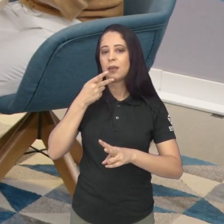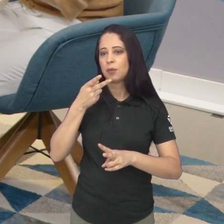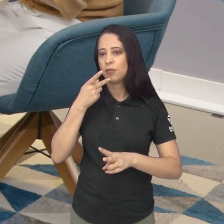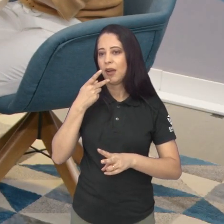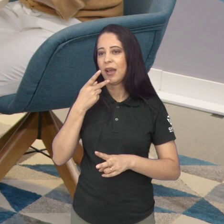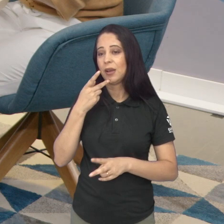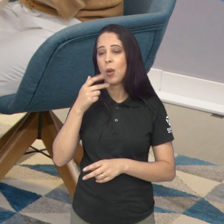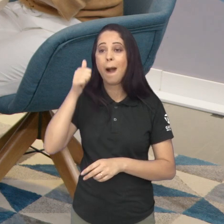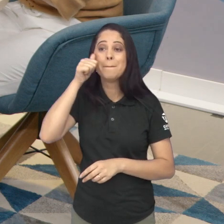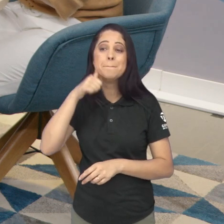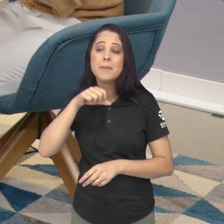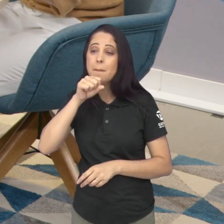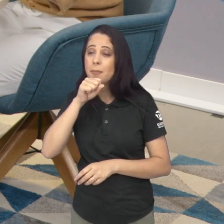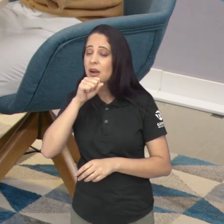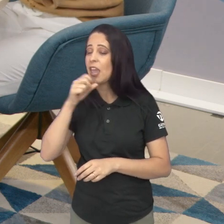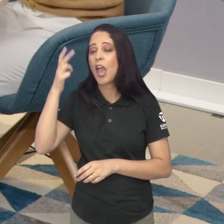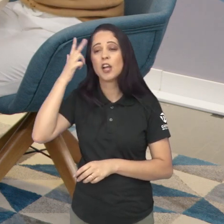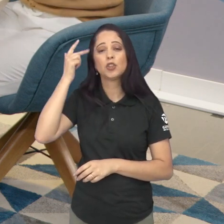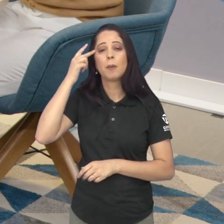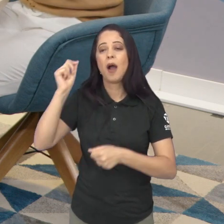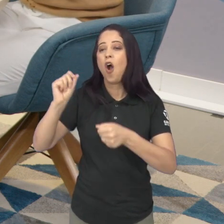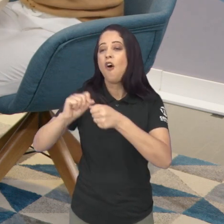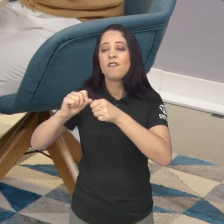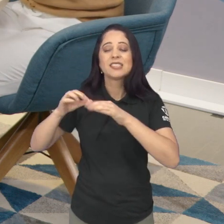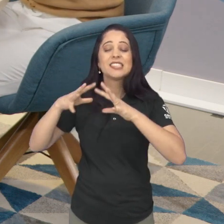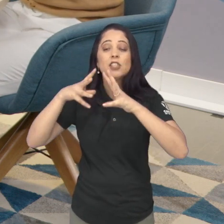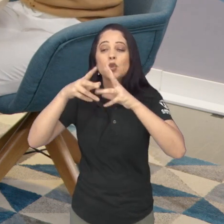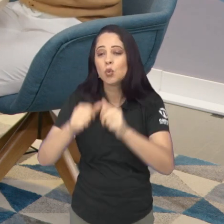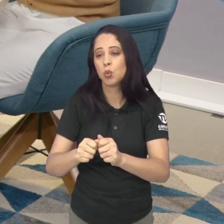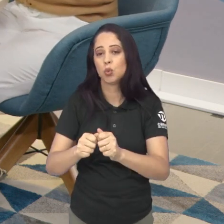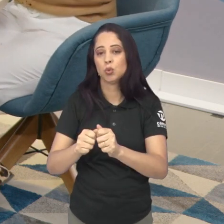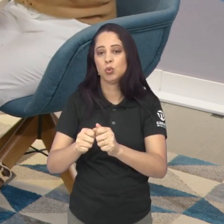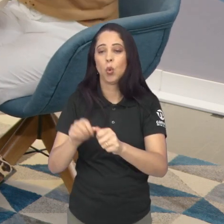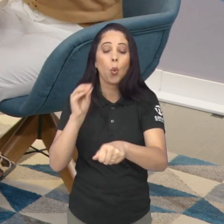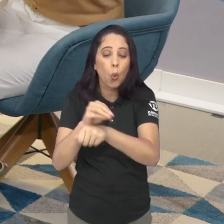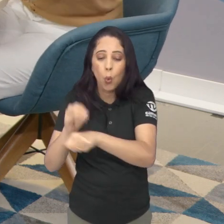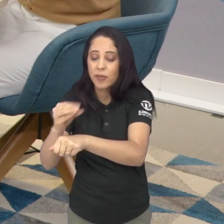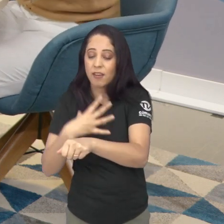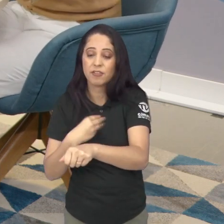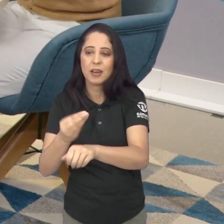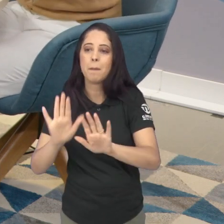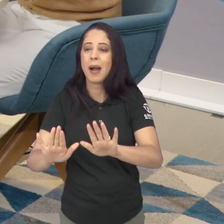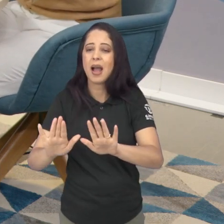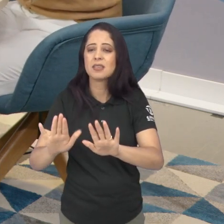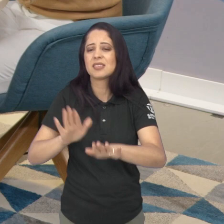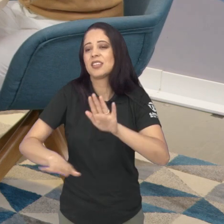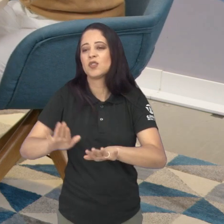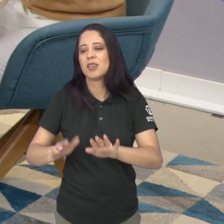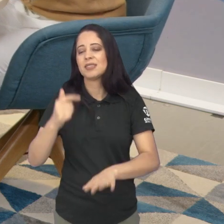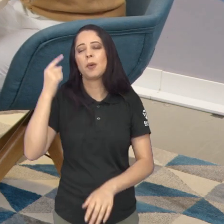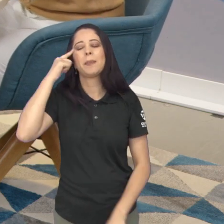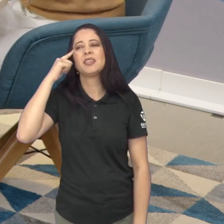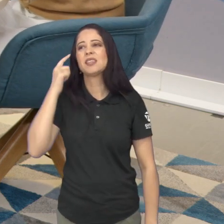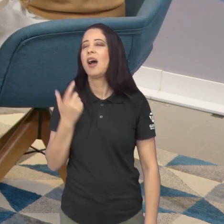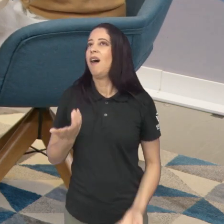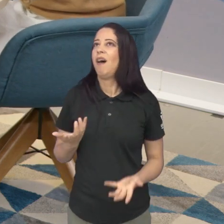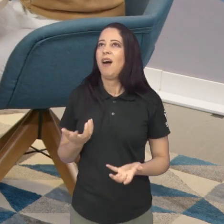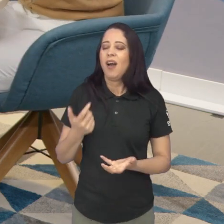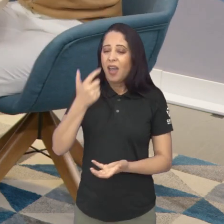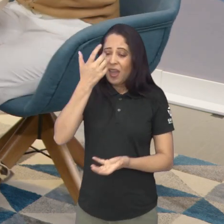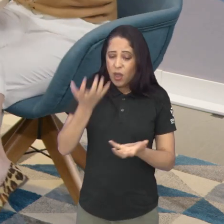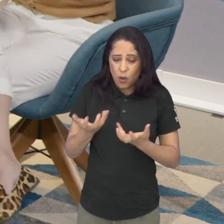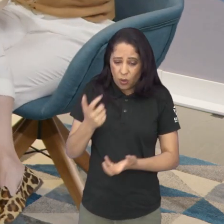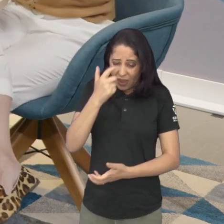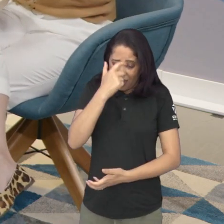toda mãe faz tudo pelo seu filho, ama o seu filho, mas às vezes a gente quer um tempo pra gente, né? Também, poxa, eu quero cuidar de mim